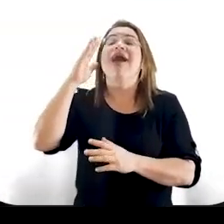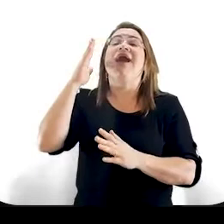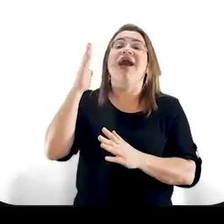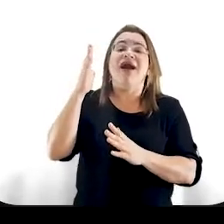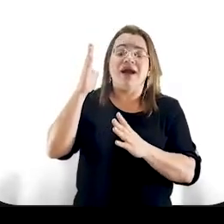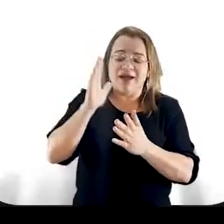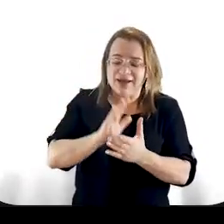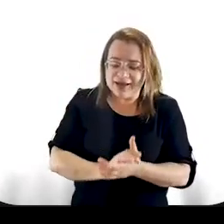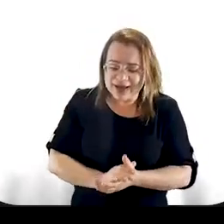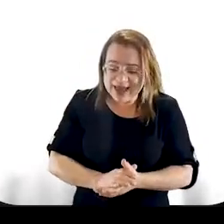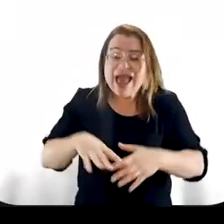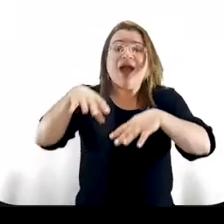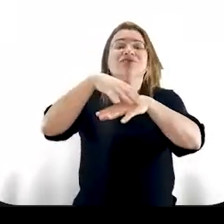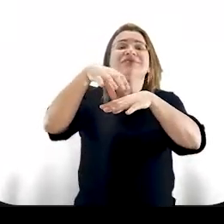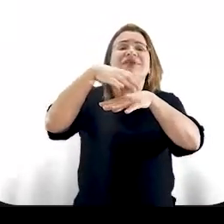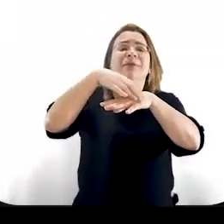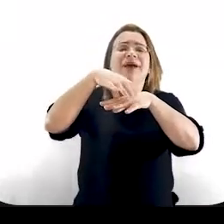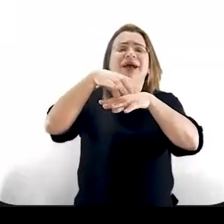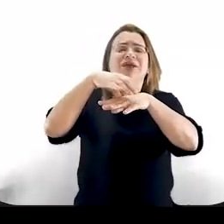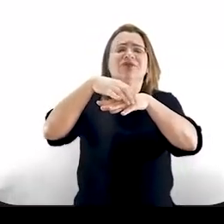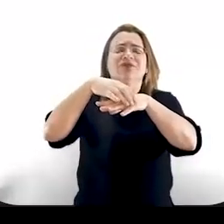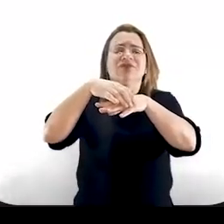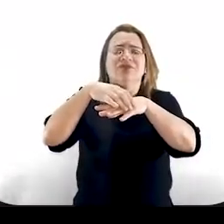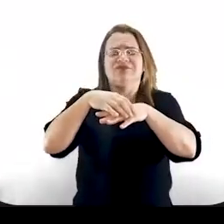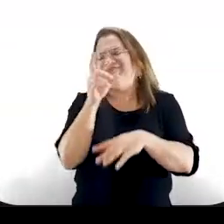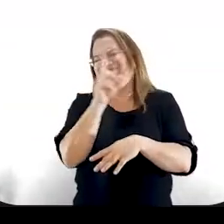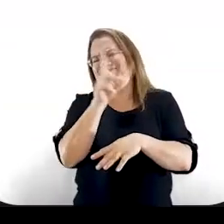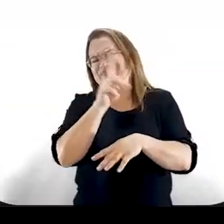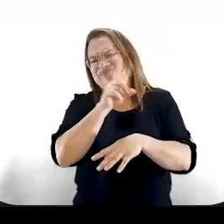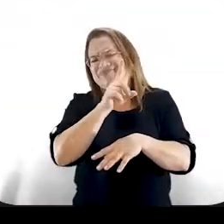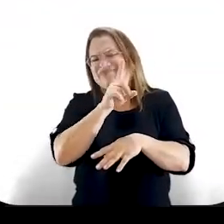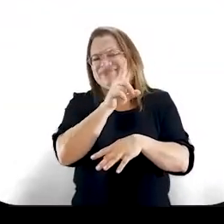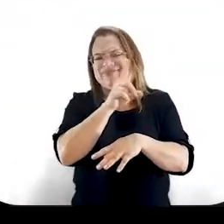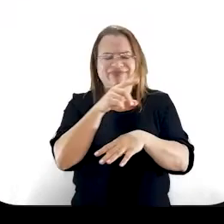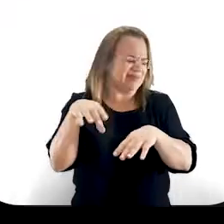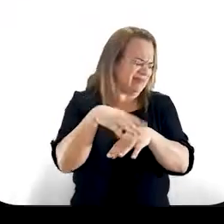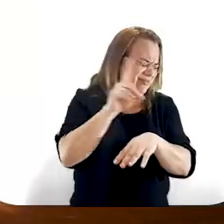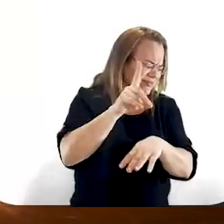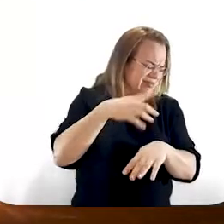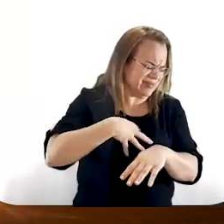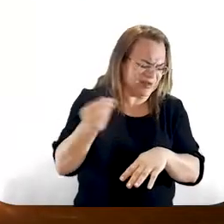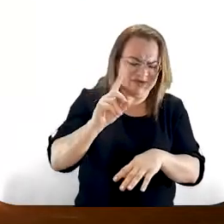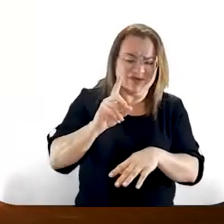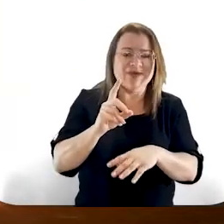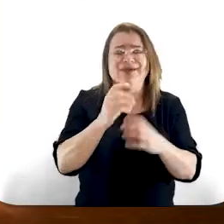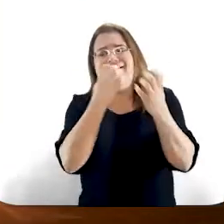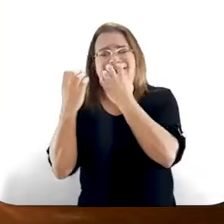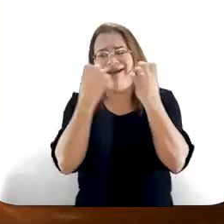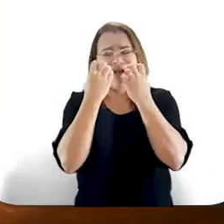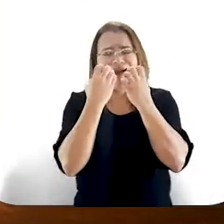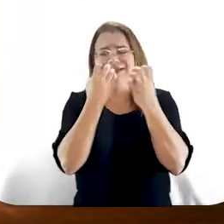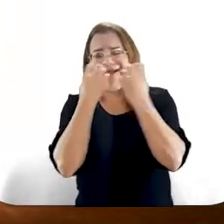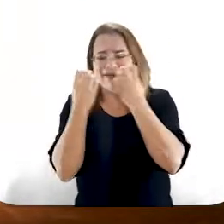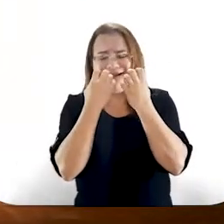Ah, é o sapato. Não, Gonçalo, meu filho mais velho. É a gaita do cago. E o